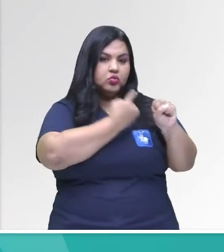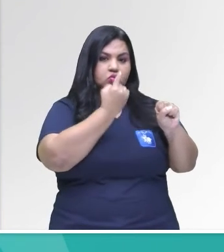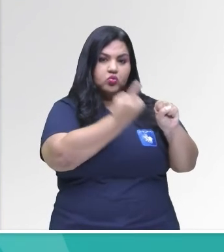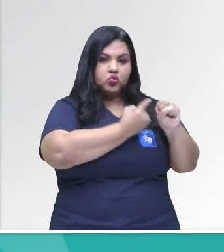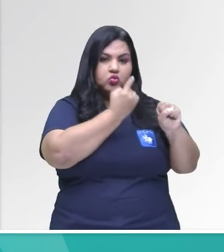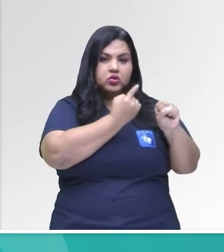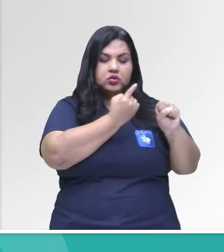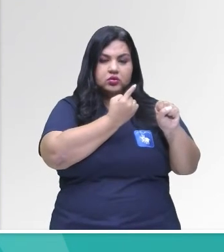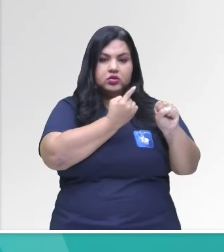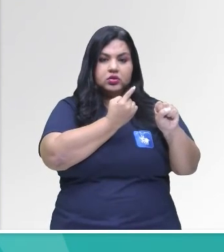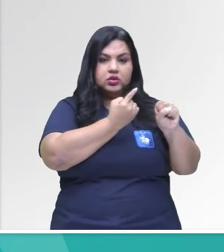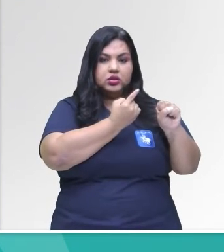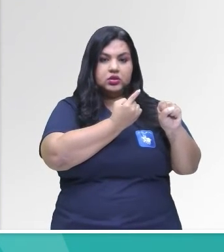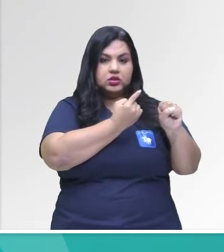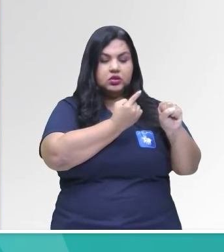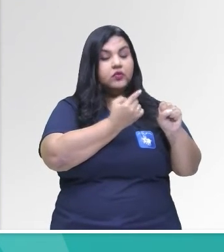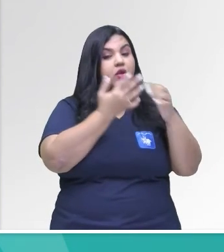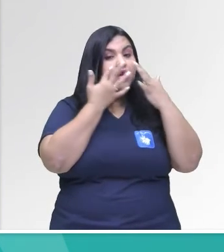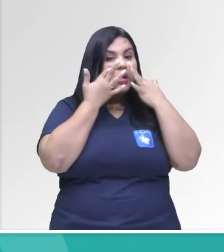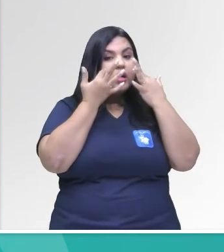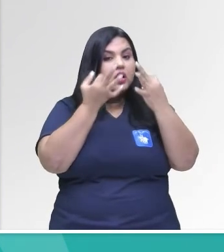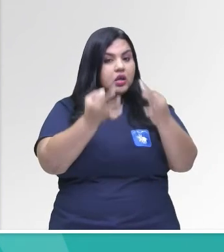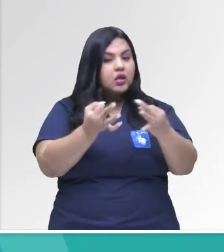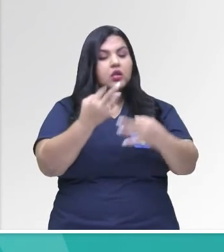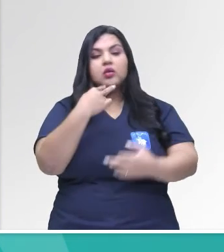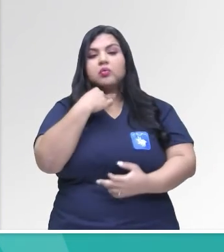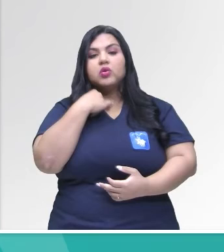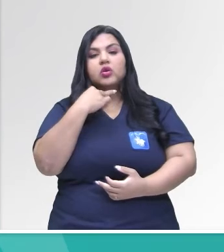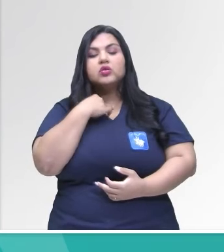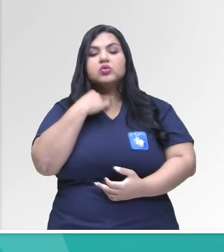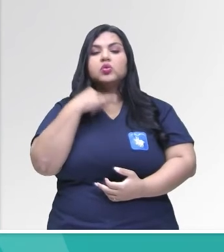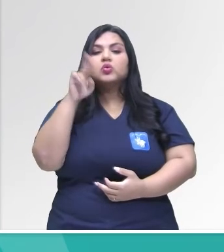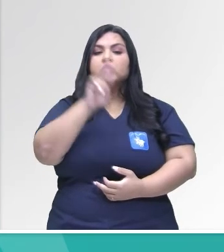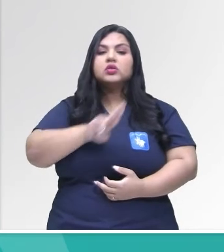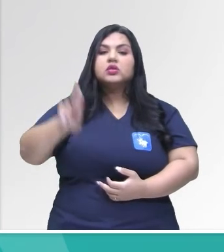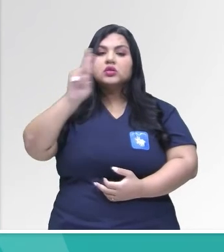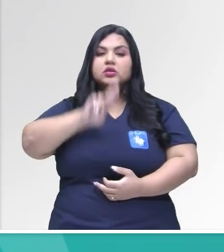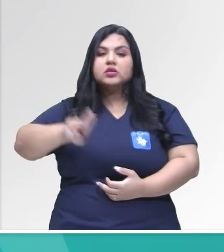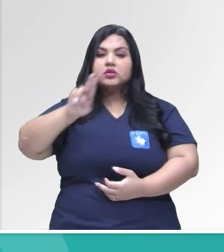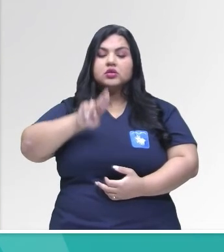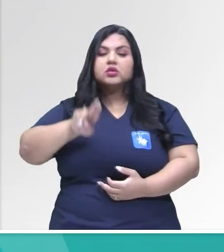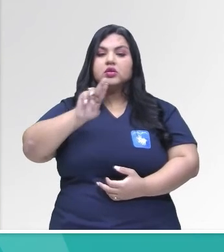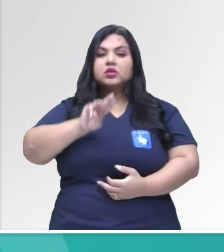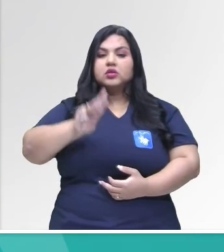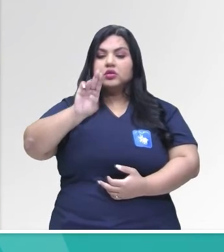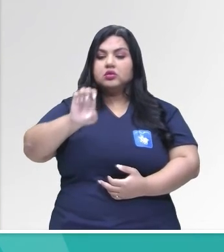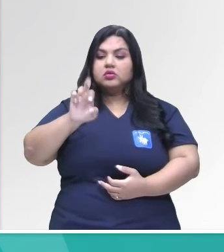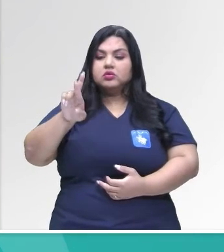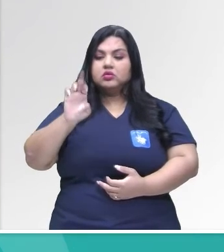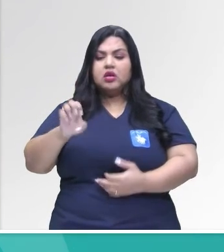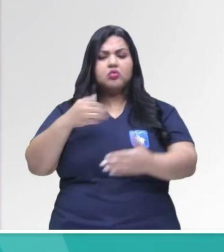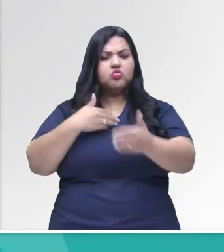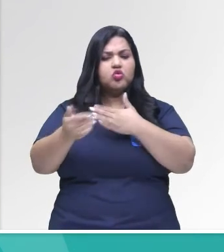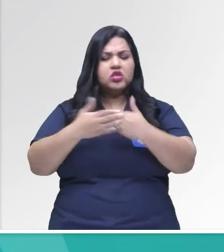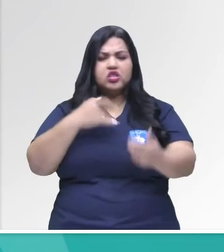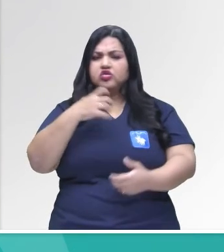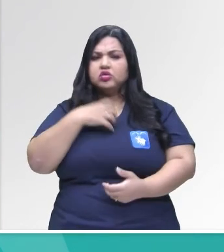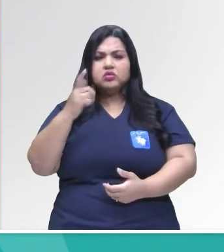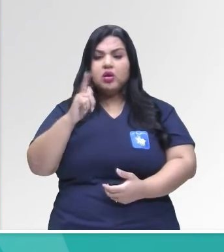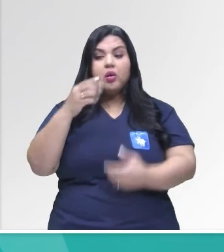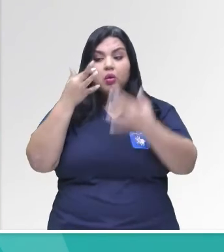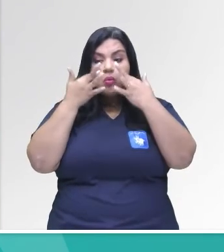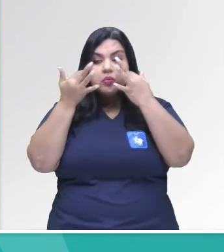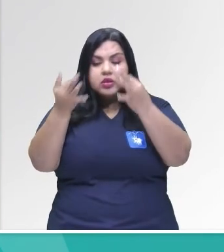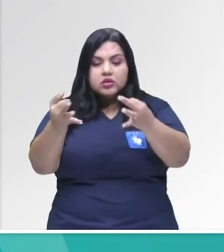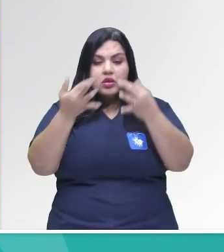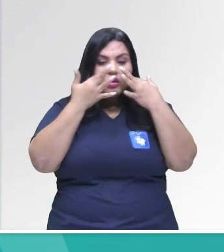singular, was. Fiquem atentos. Não posso sair utilizando o were de qualquer jeito. Não, você precisa observar